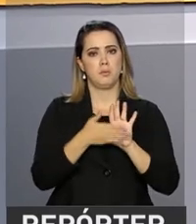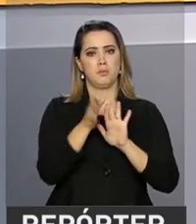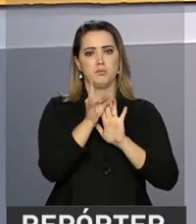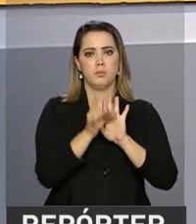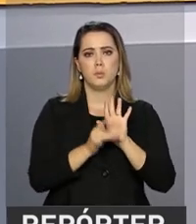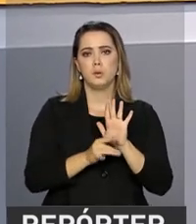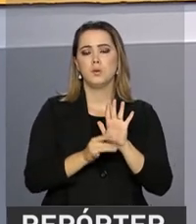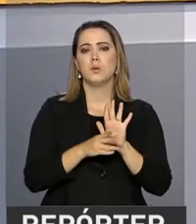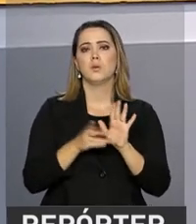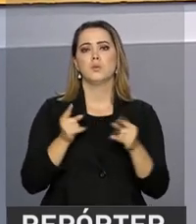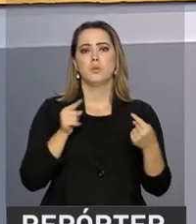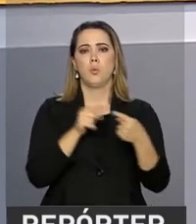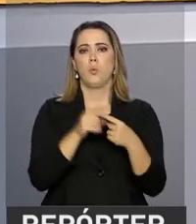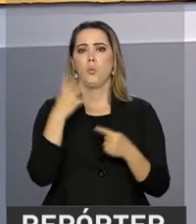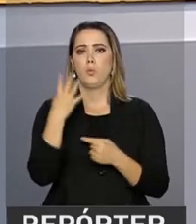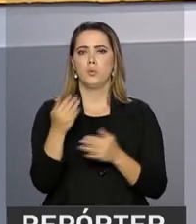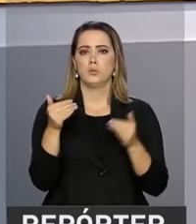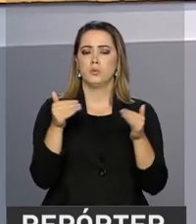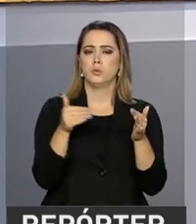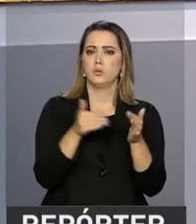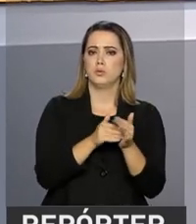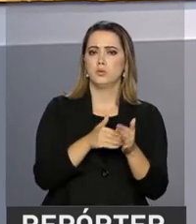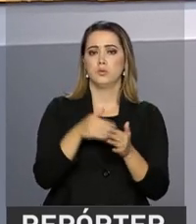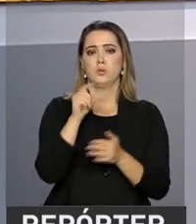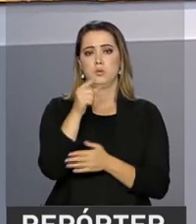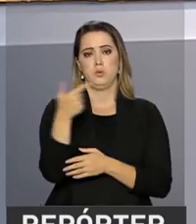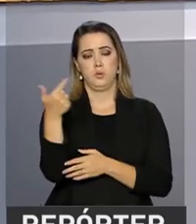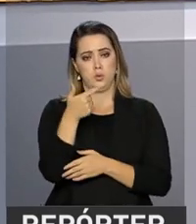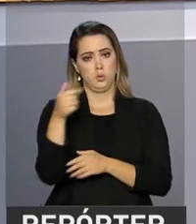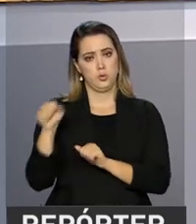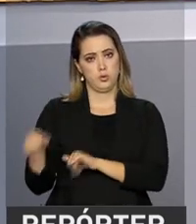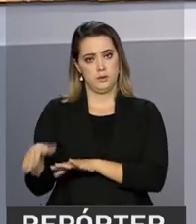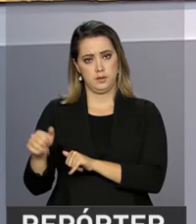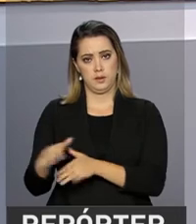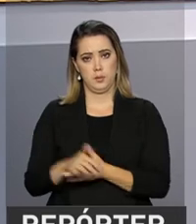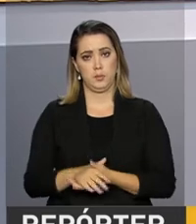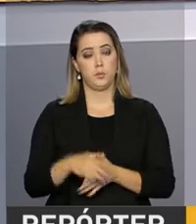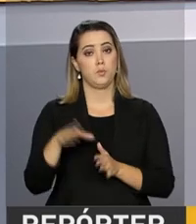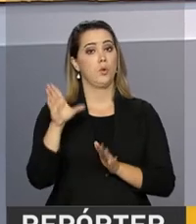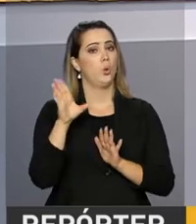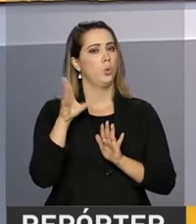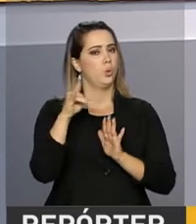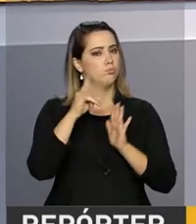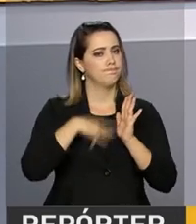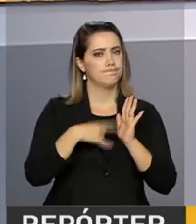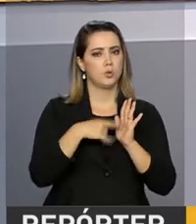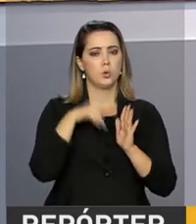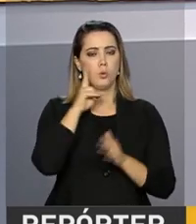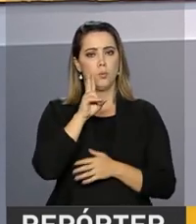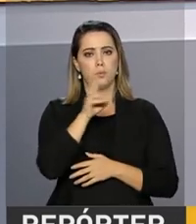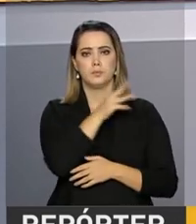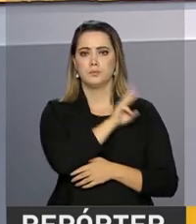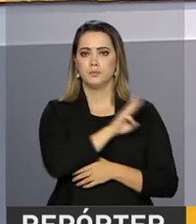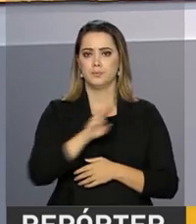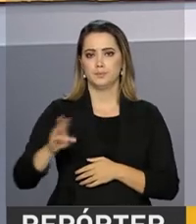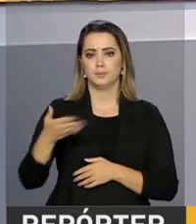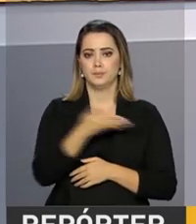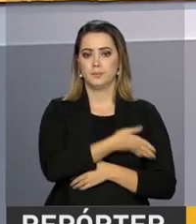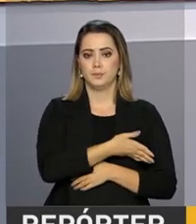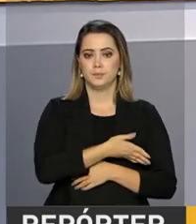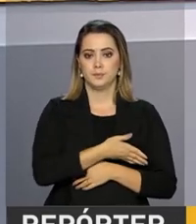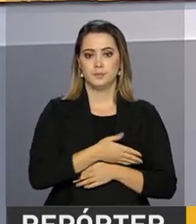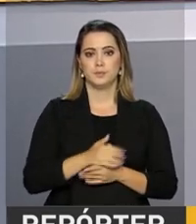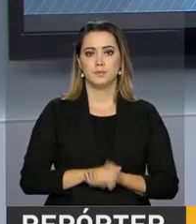ao programa entre os dias 4 de agosto e 2 de setembro o edital completo está no site da secretaria nacional de